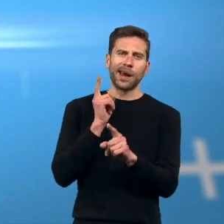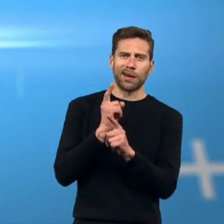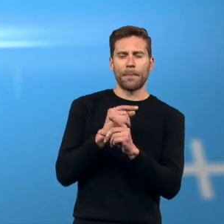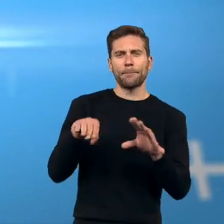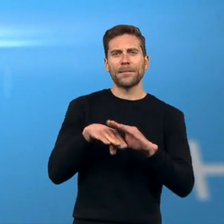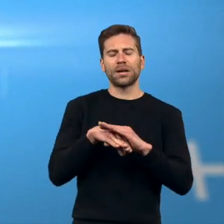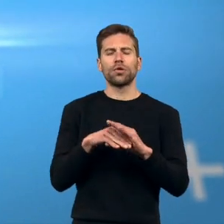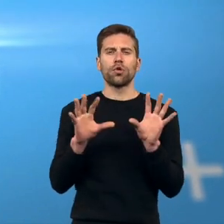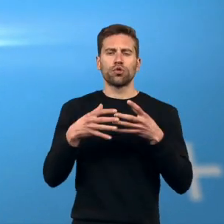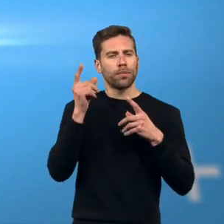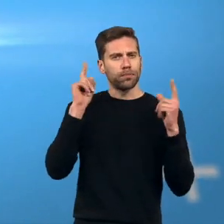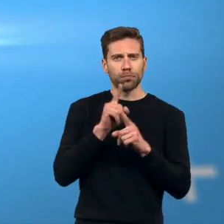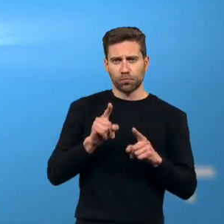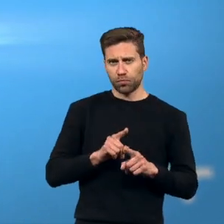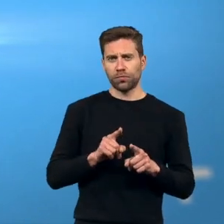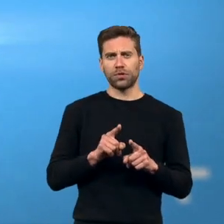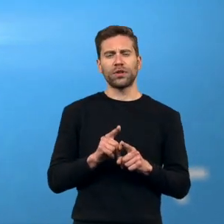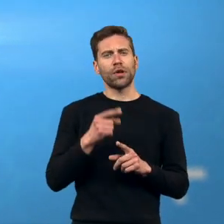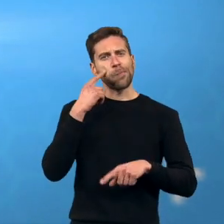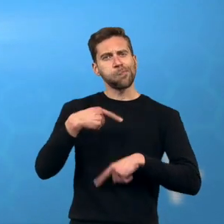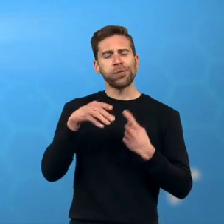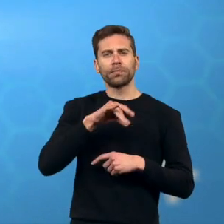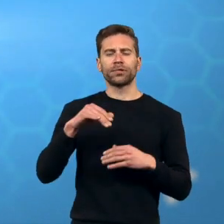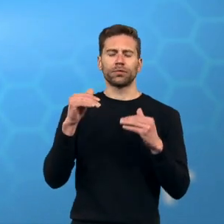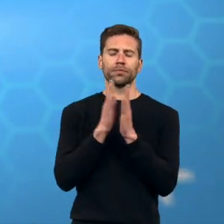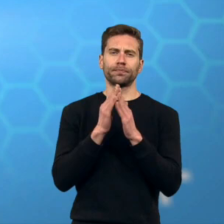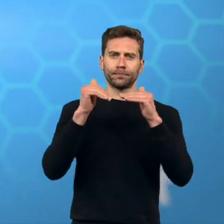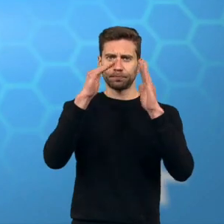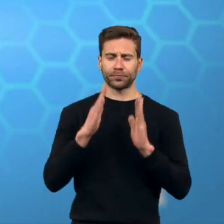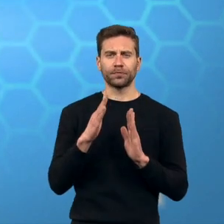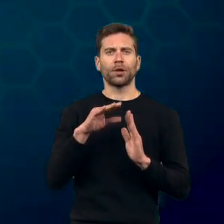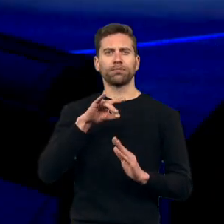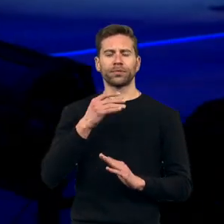Danças Ocultas e foi apresentado no Convento de São Francisco, em Coimbra.